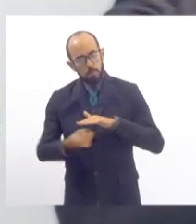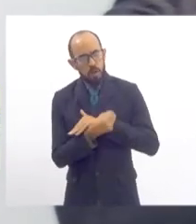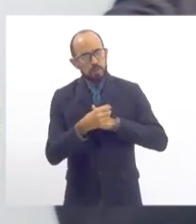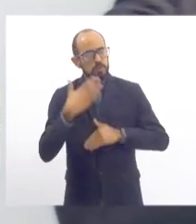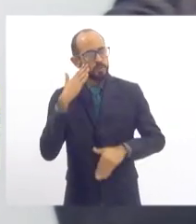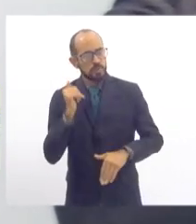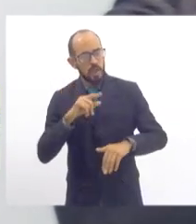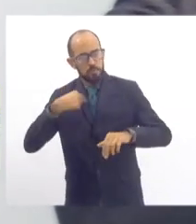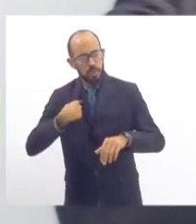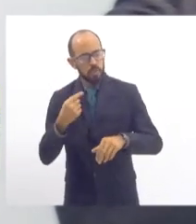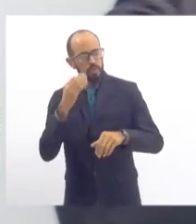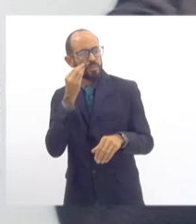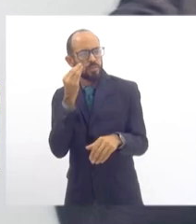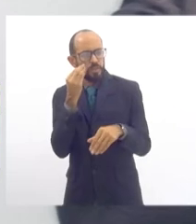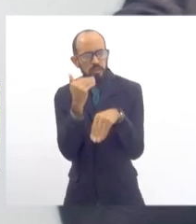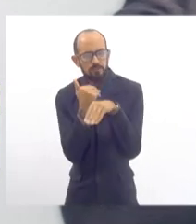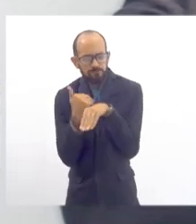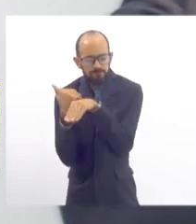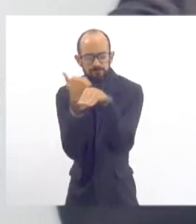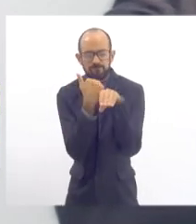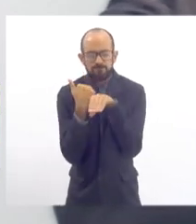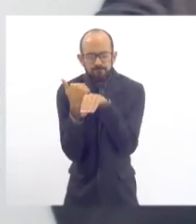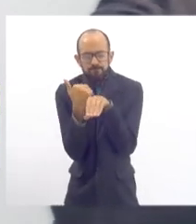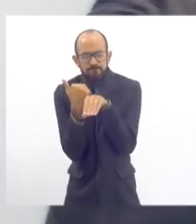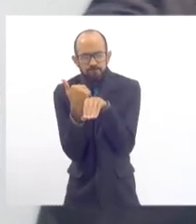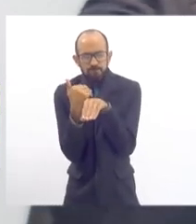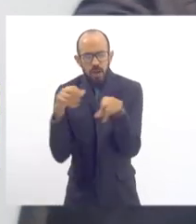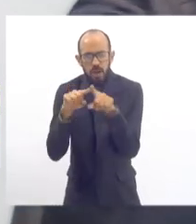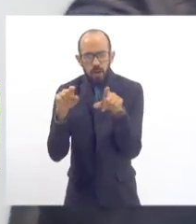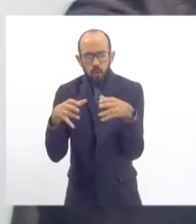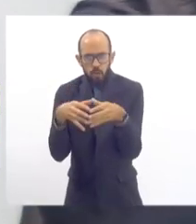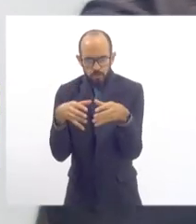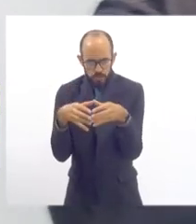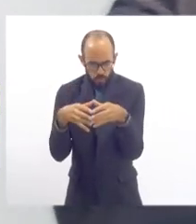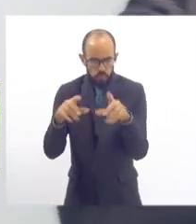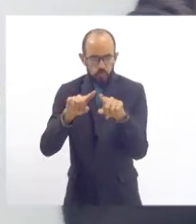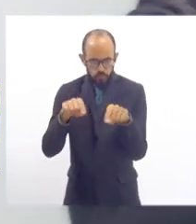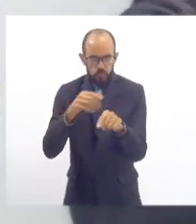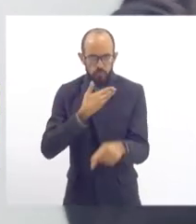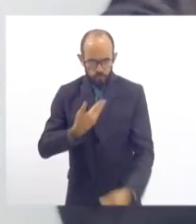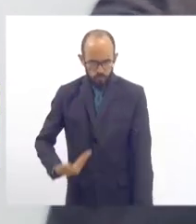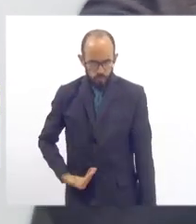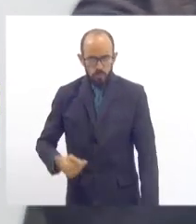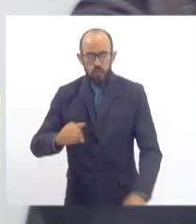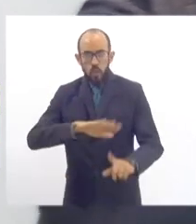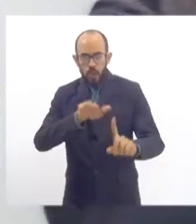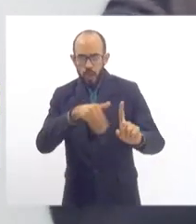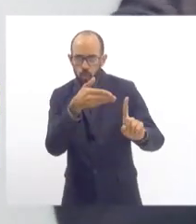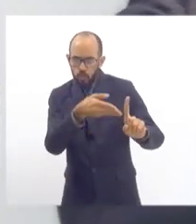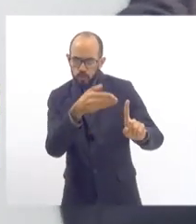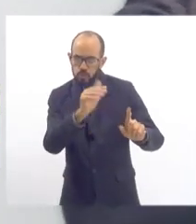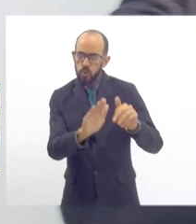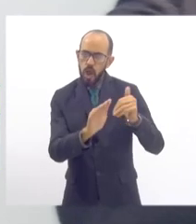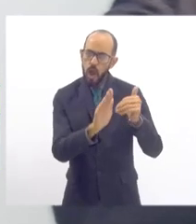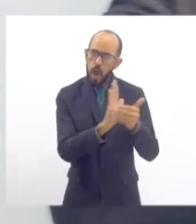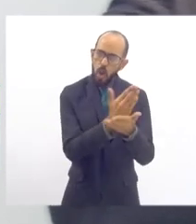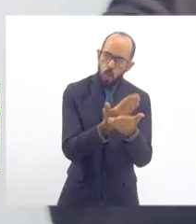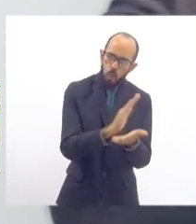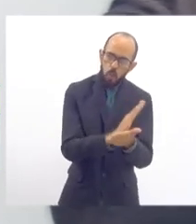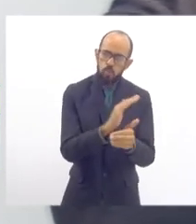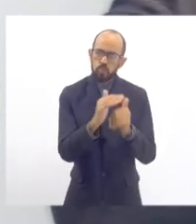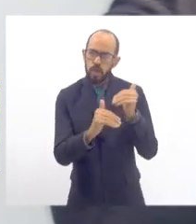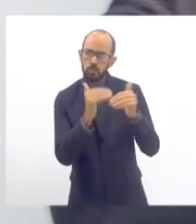mais equânime, mais democrático na condução da Comissão de Servidores. Reconheço, por parte do governo do Estado, alguns avanços no sentido